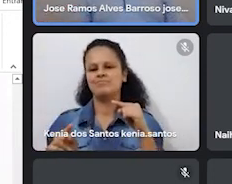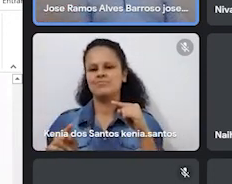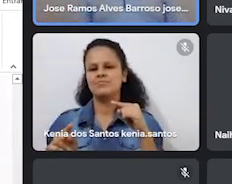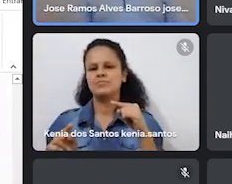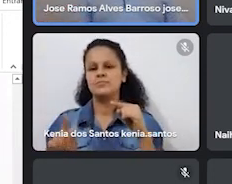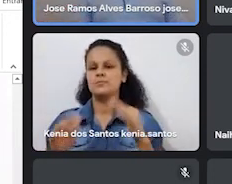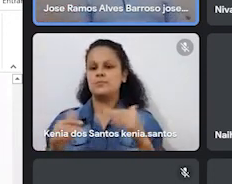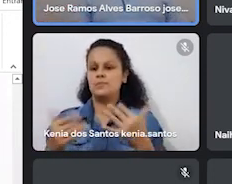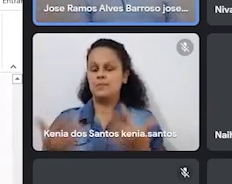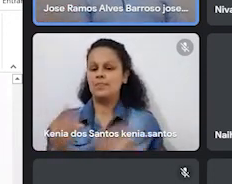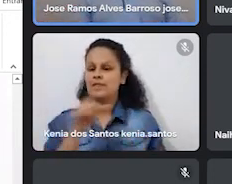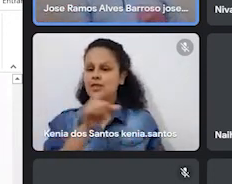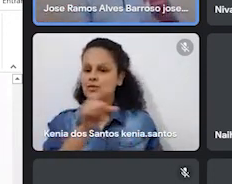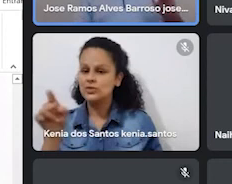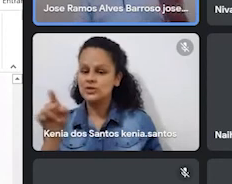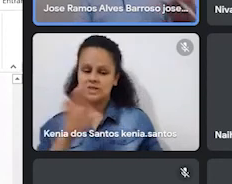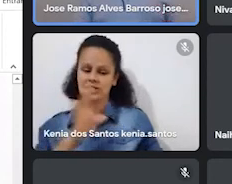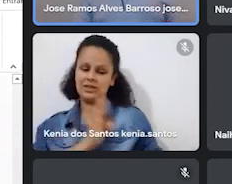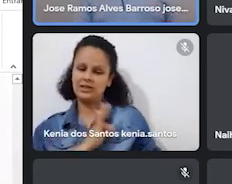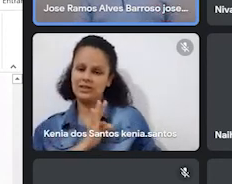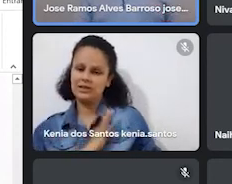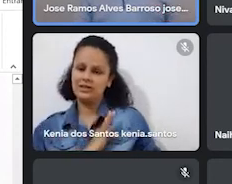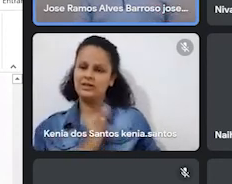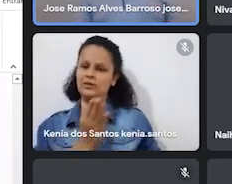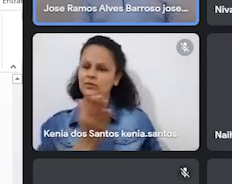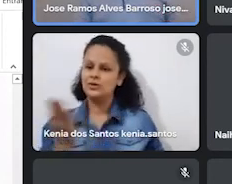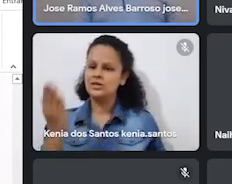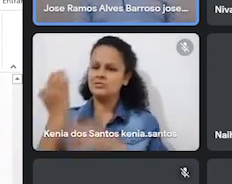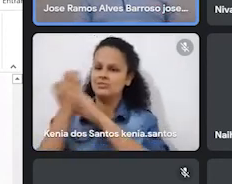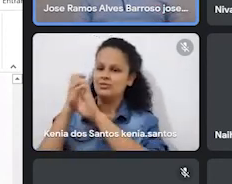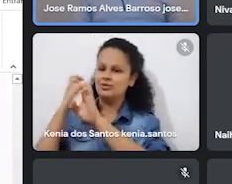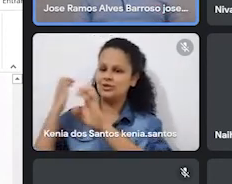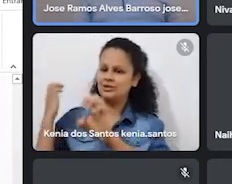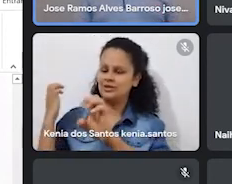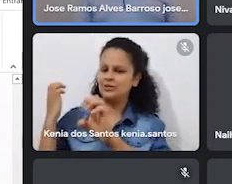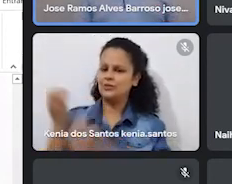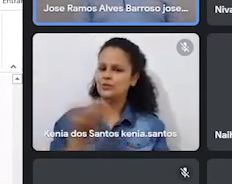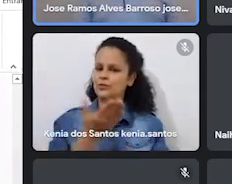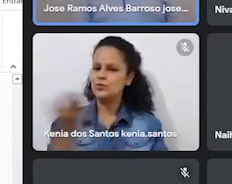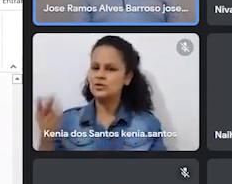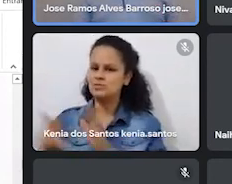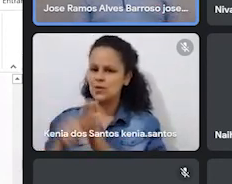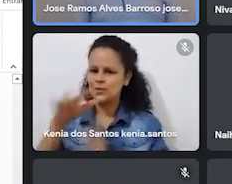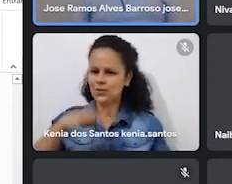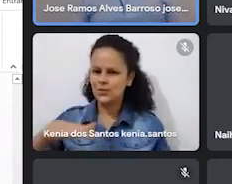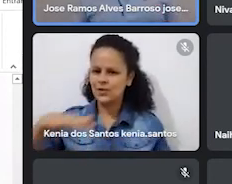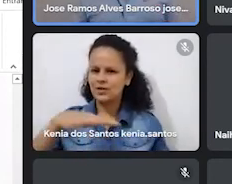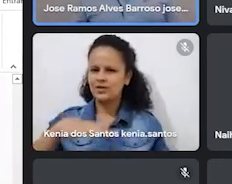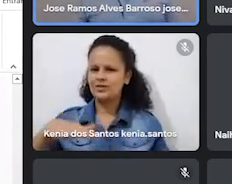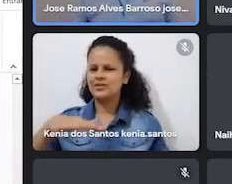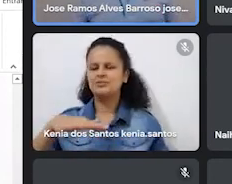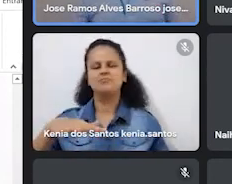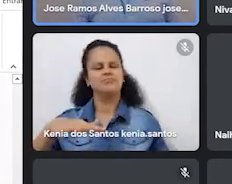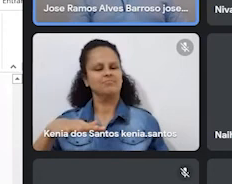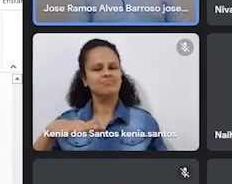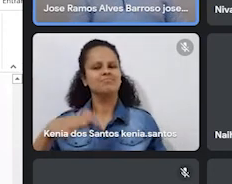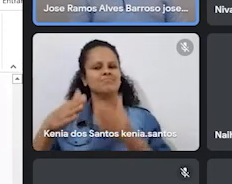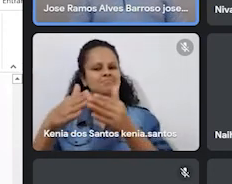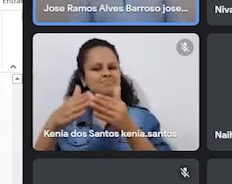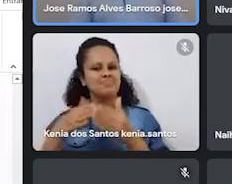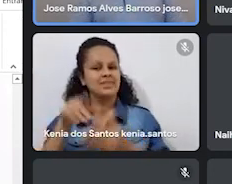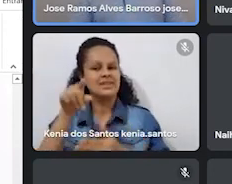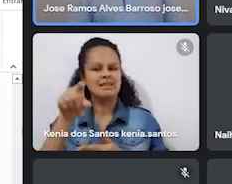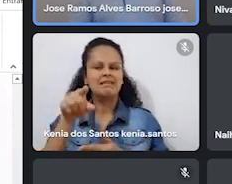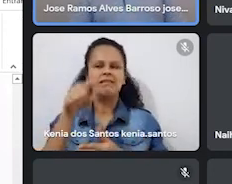Então, vocês como técnico, vocês como engenheiro, vocês da área, não vão fazer ajeitozinho